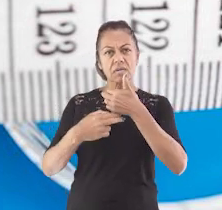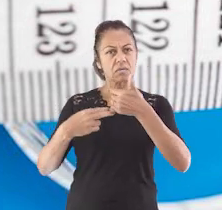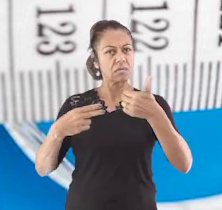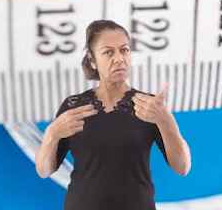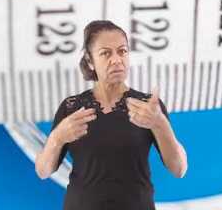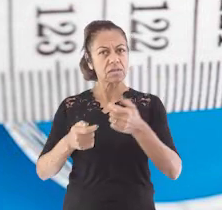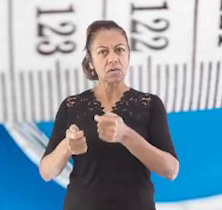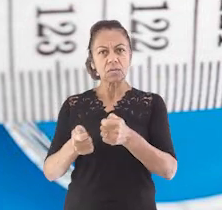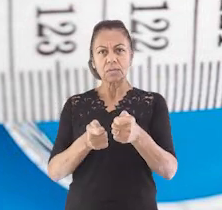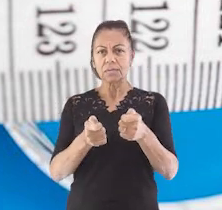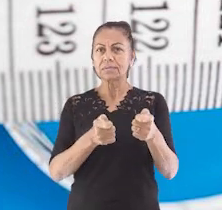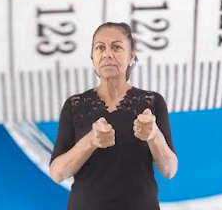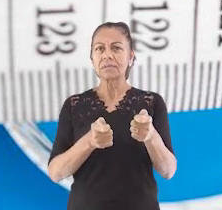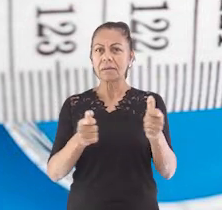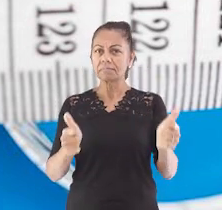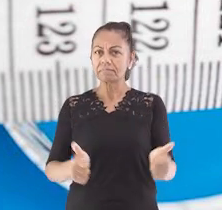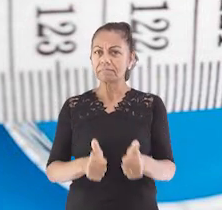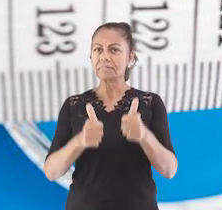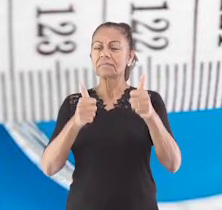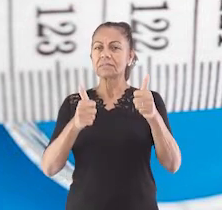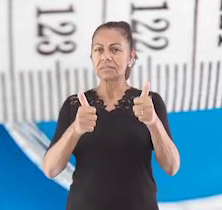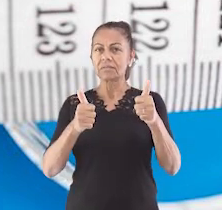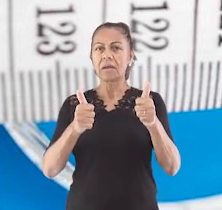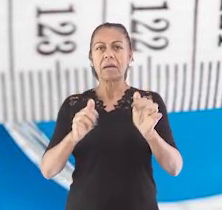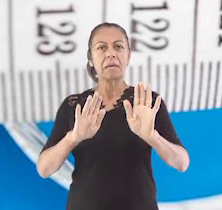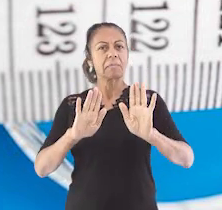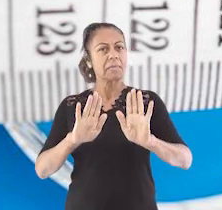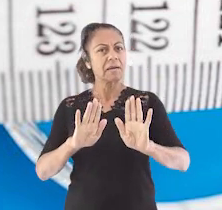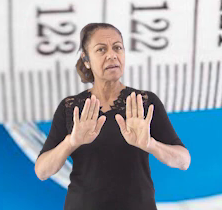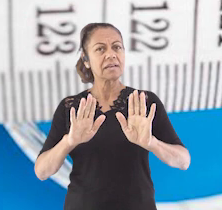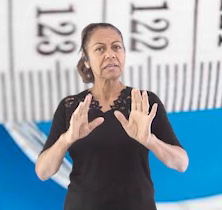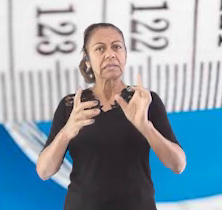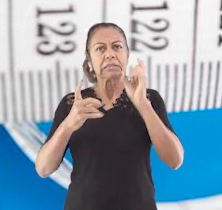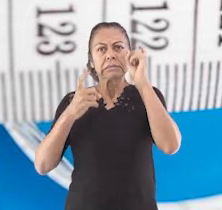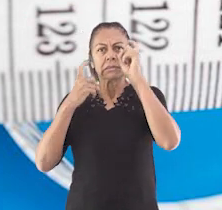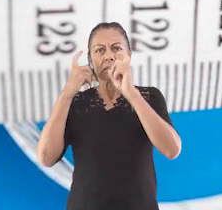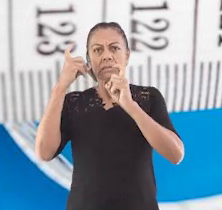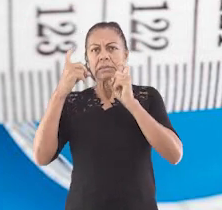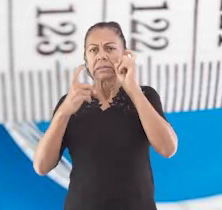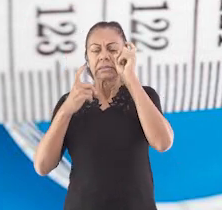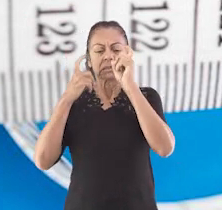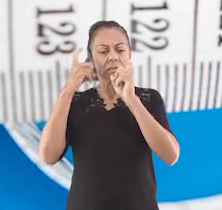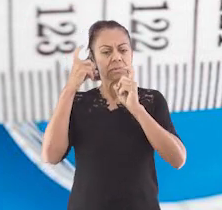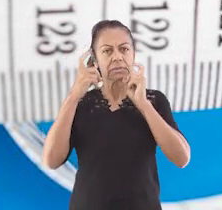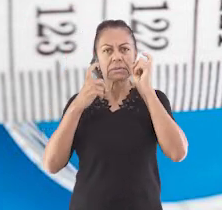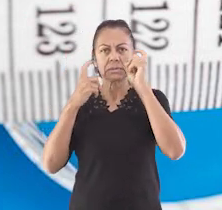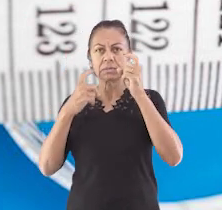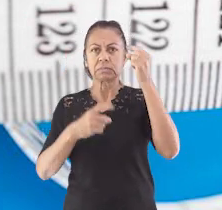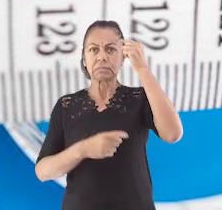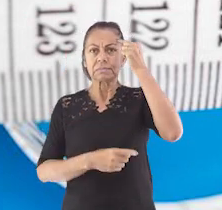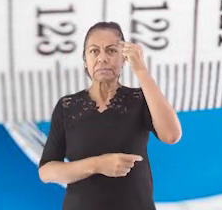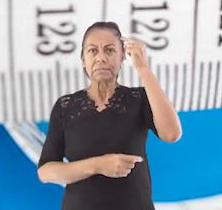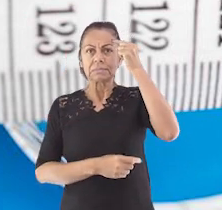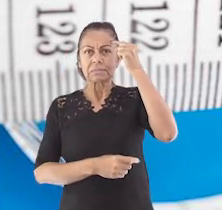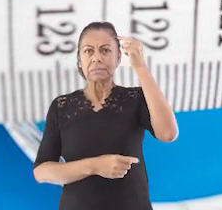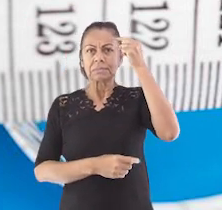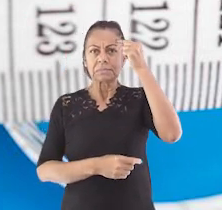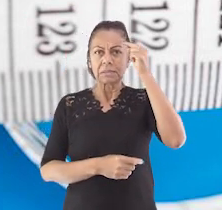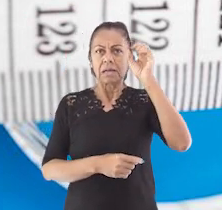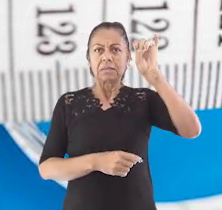manter uma alimentação saudável é algo muito positivo. Mas Quando essa preocupação se